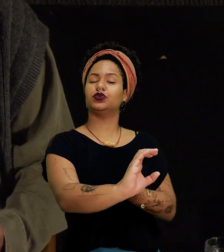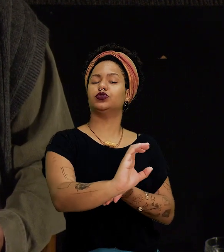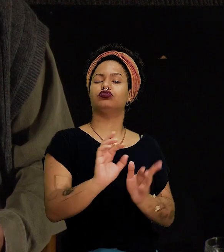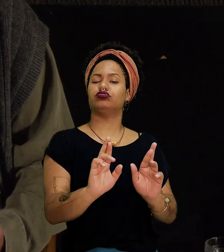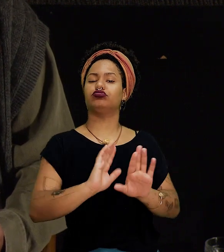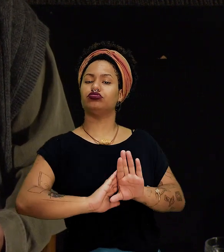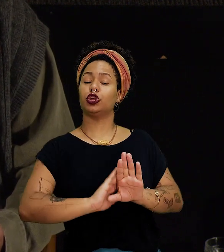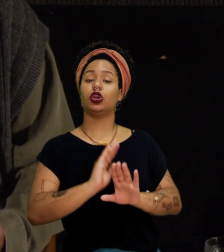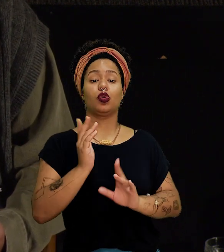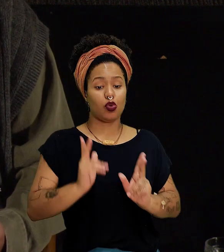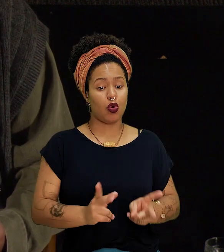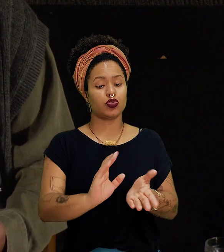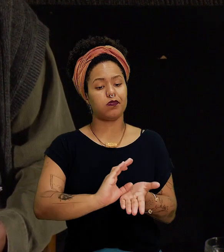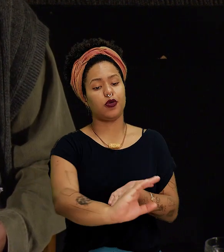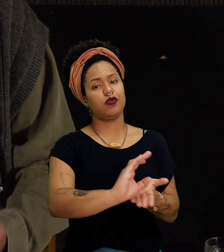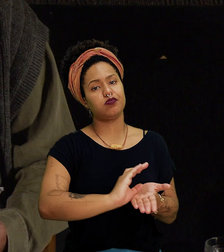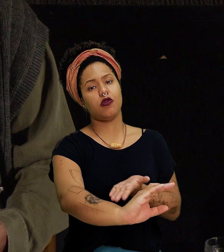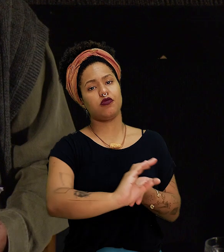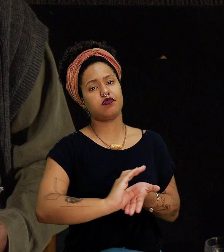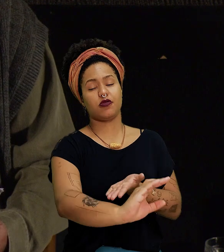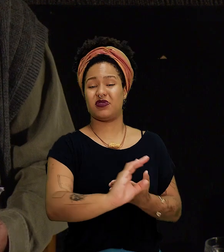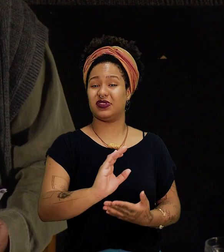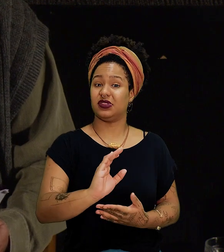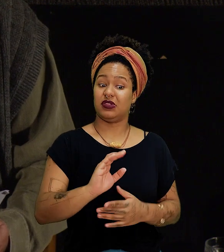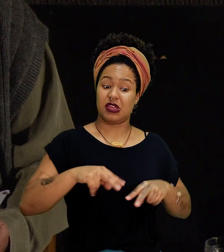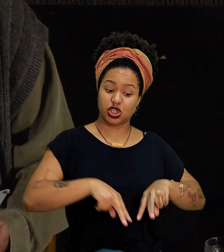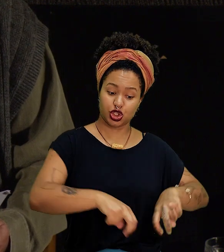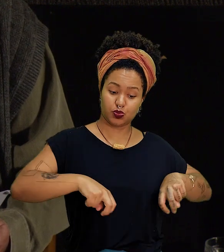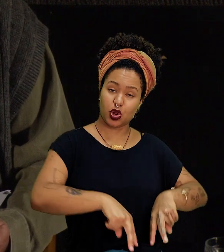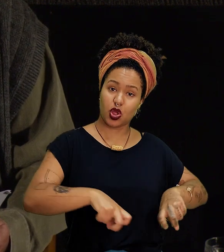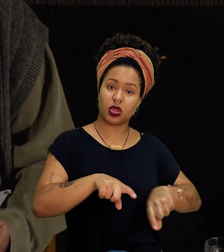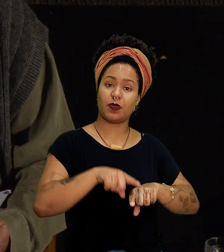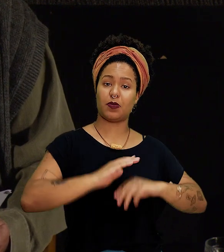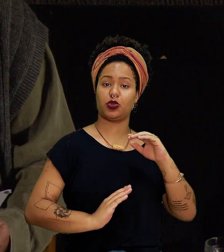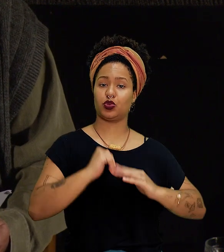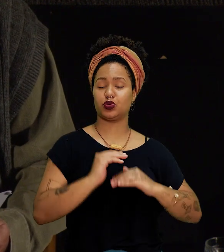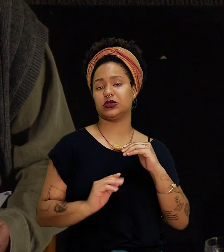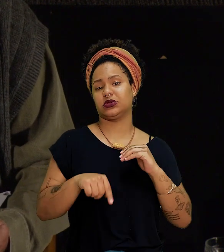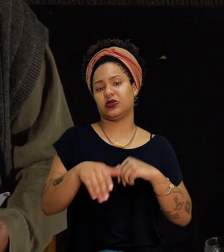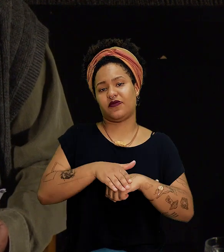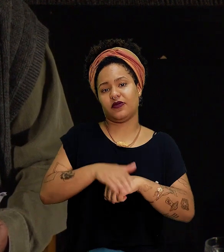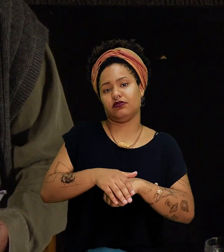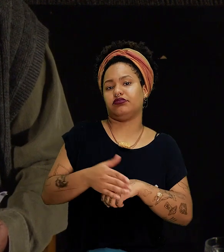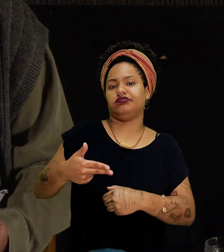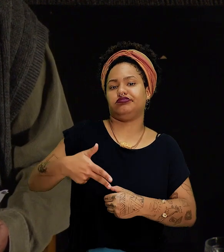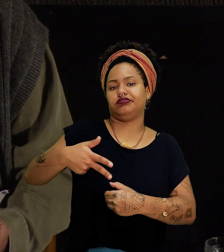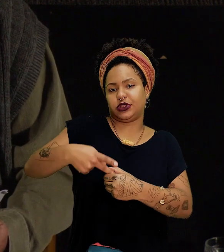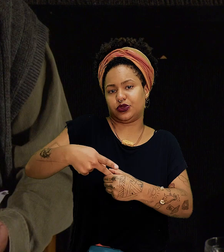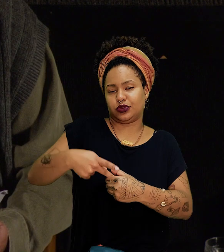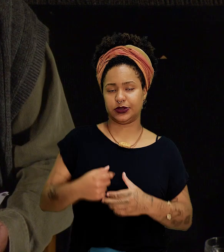investimento continuar a investir fortemente na exploração e produção de petróleo,